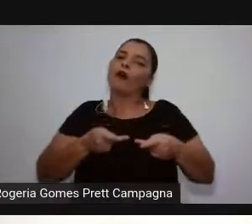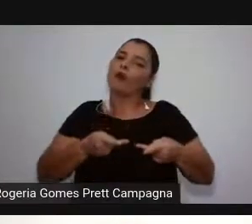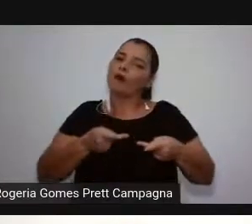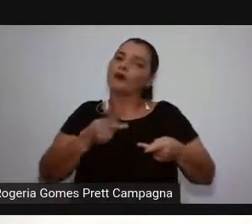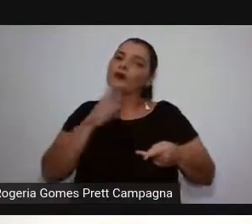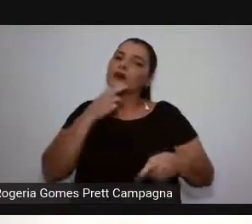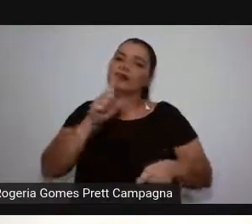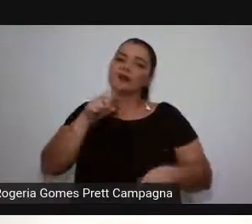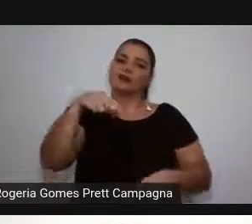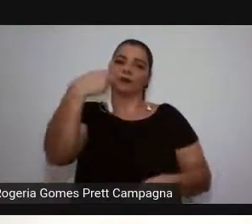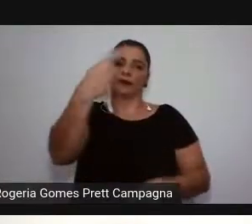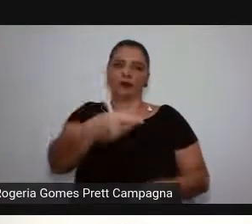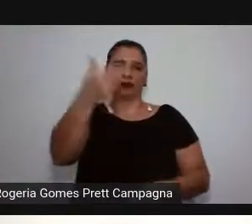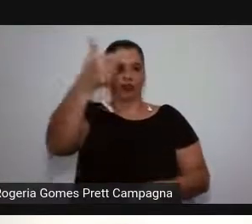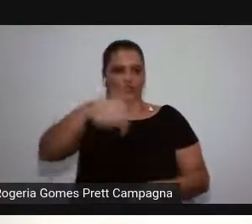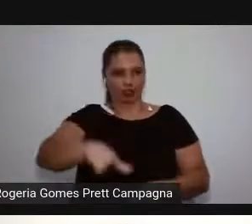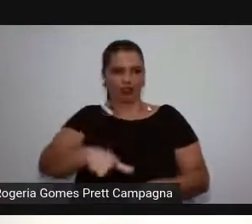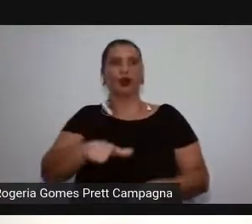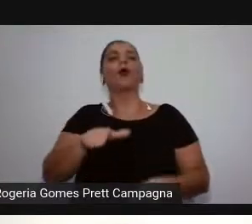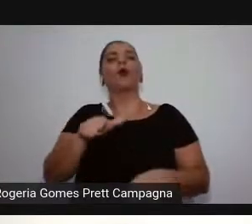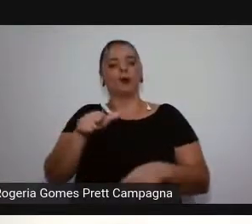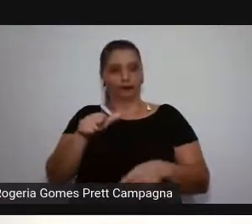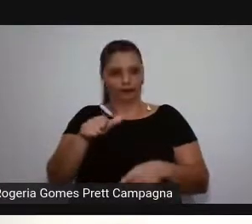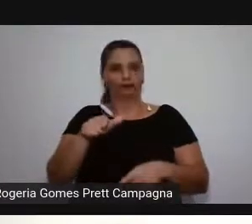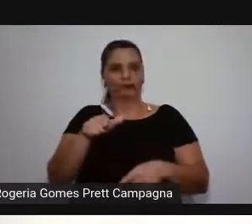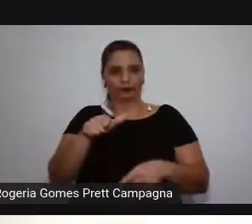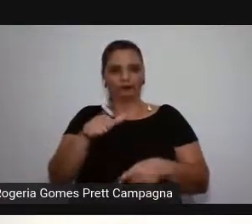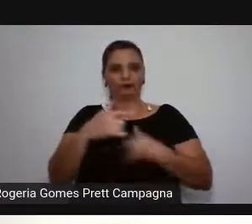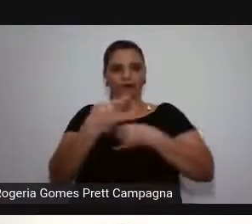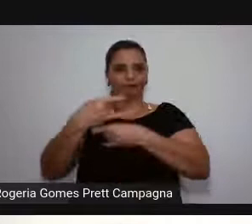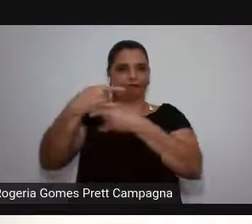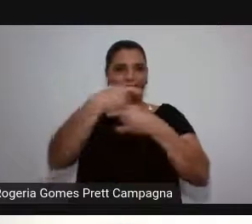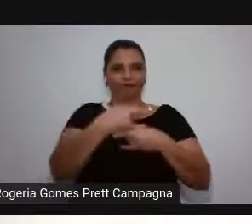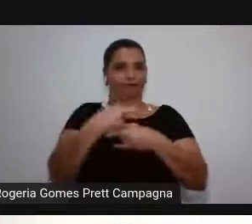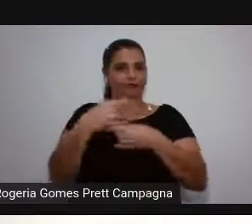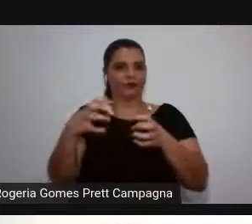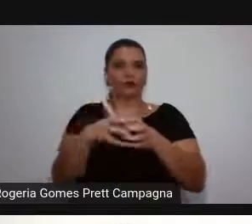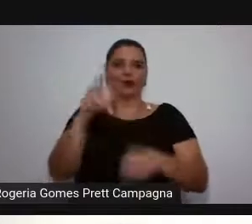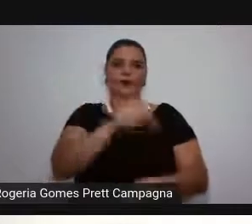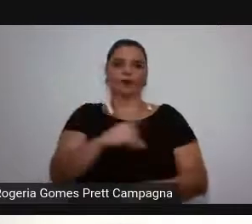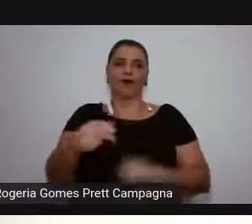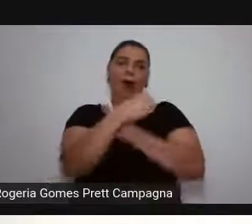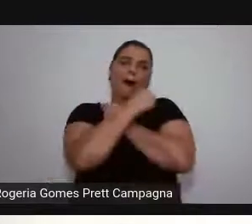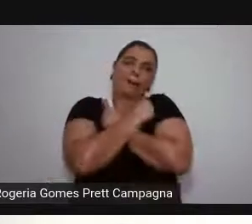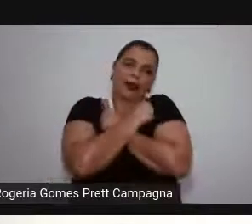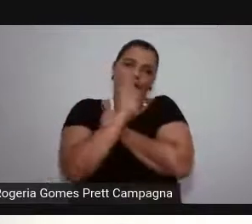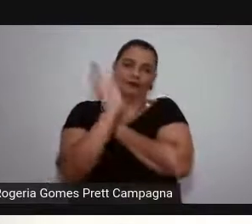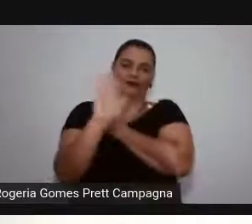semana que vem, na web, com professores, tá bom? Grande abraço para vocês.